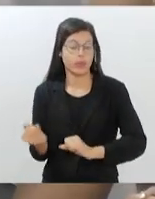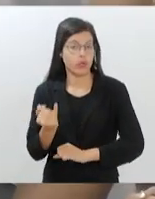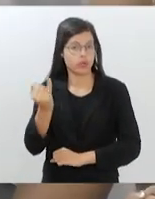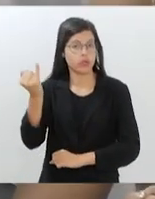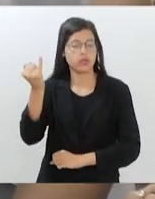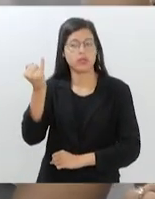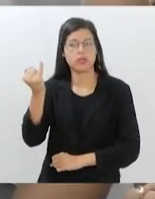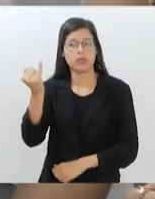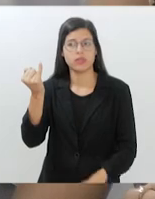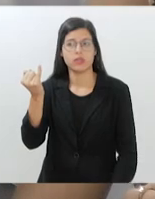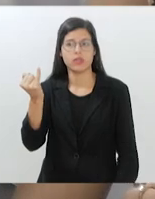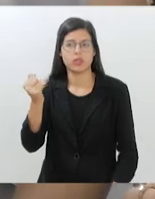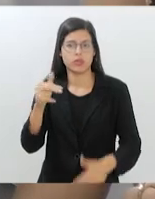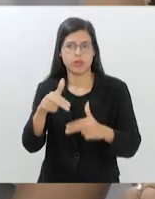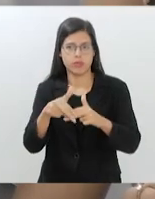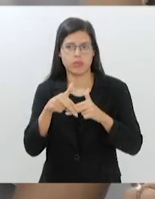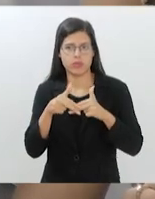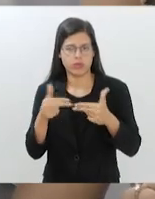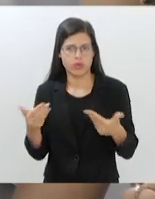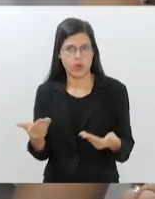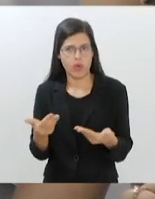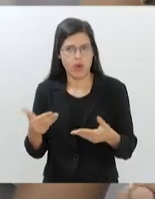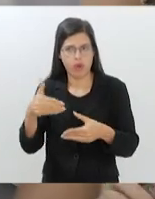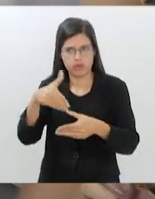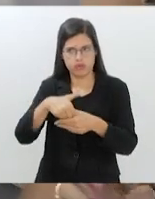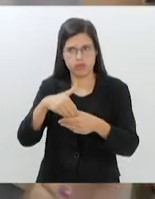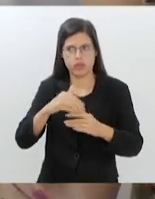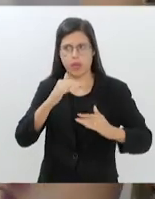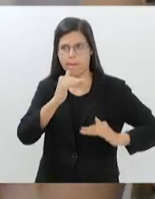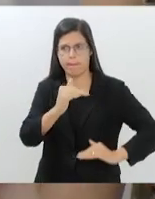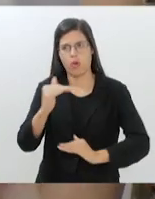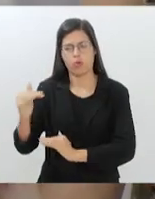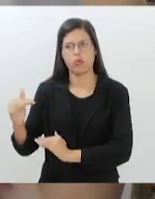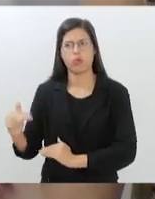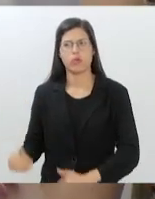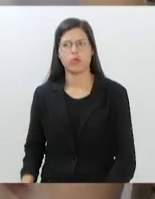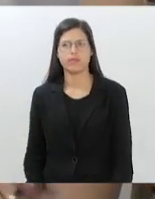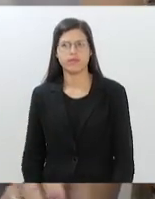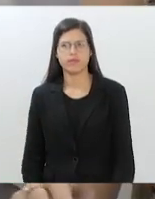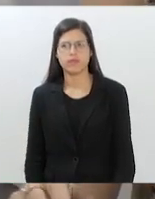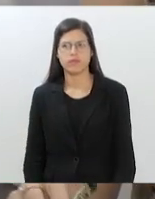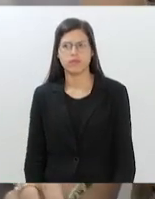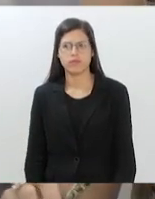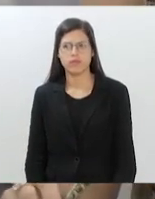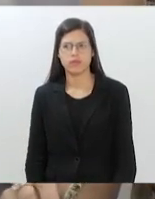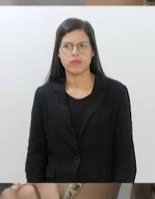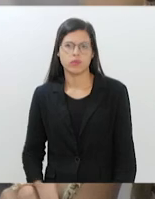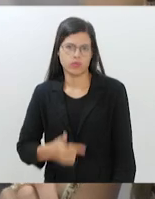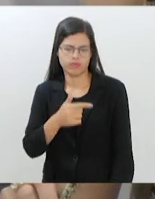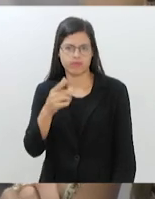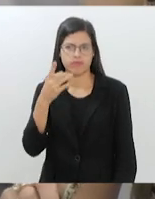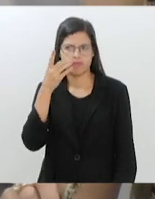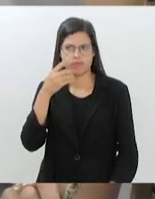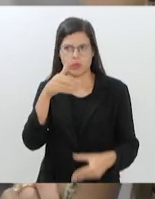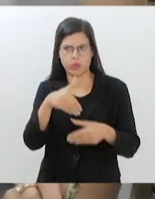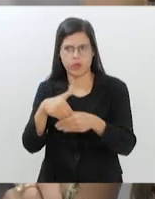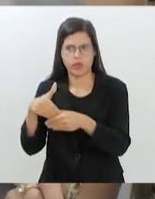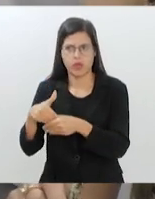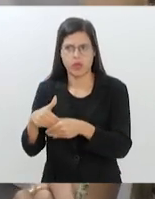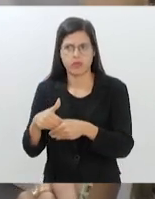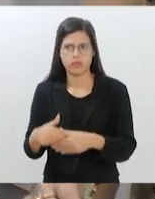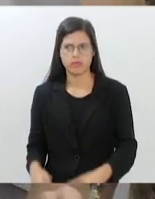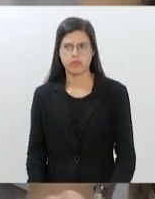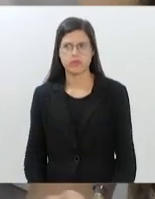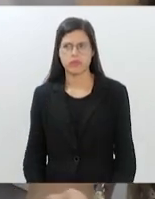a então por isso agora podemos votar em Bloco Eh colocando aqui para os demais deputados votando em